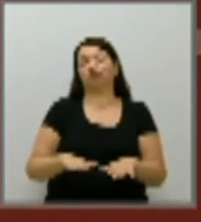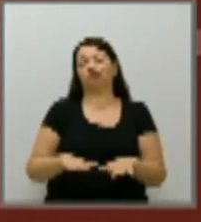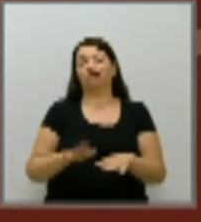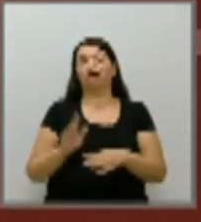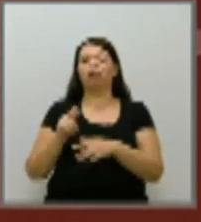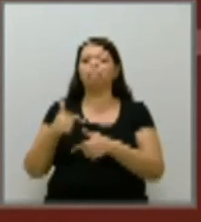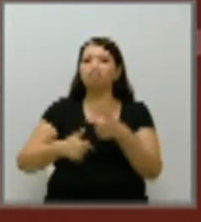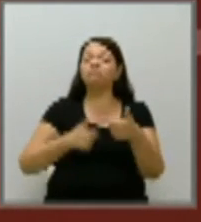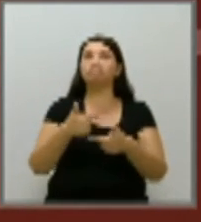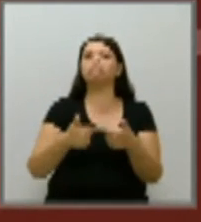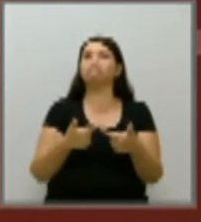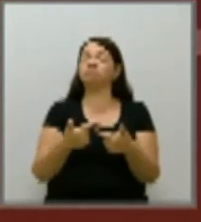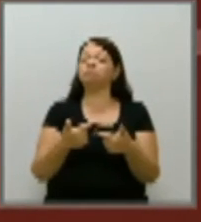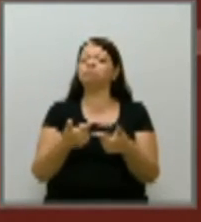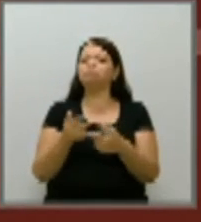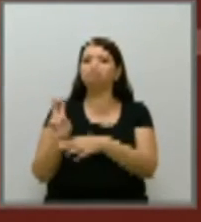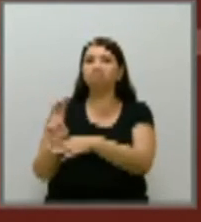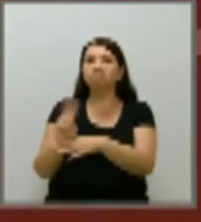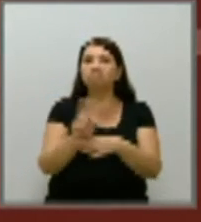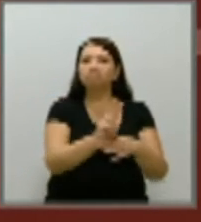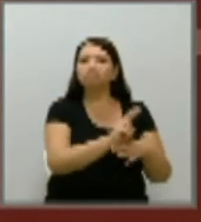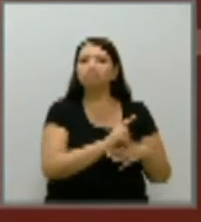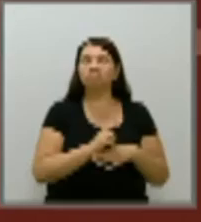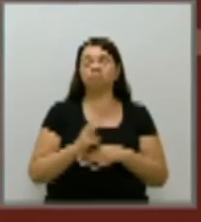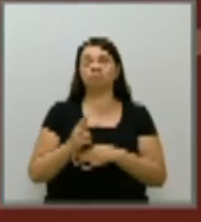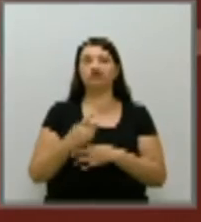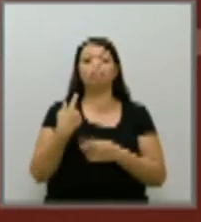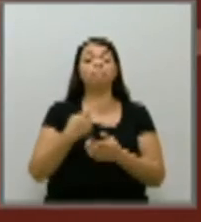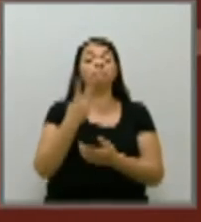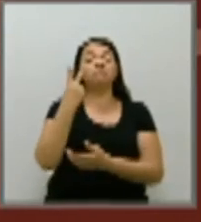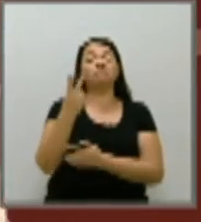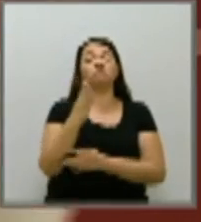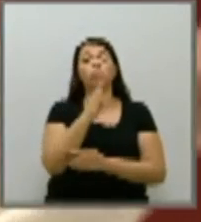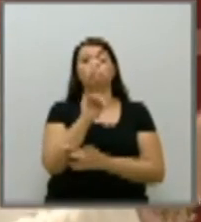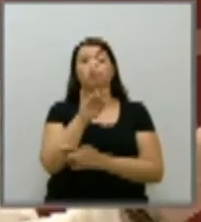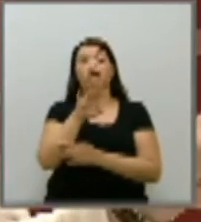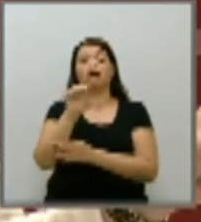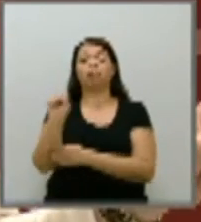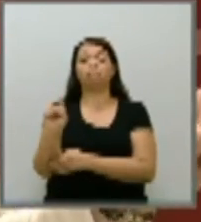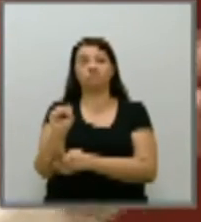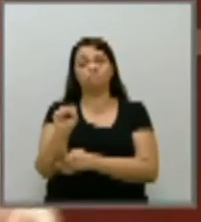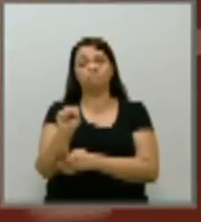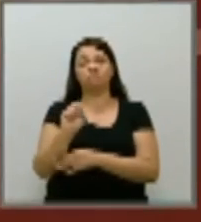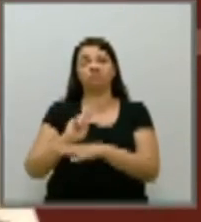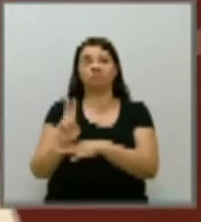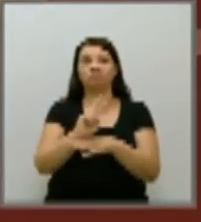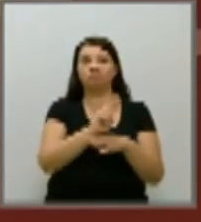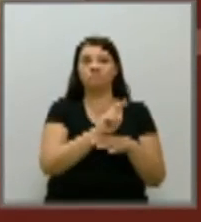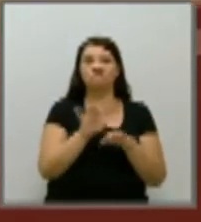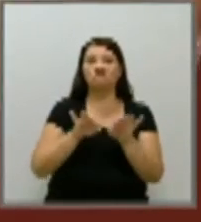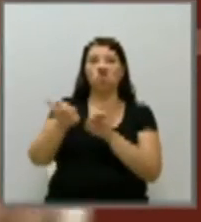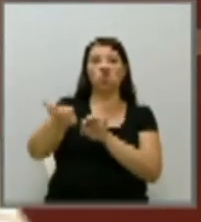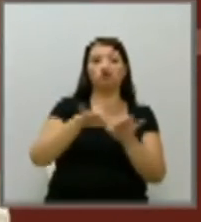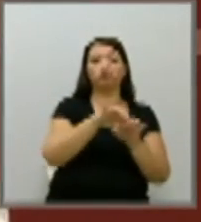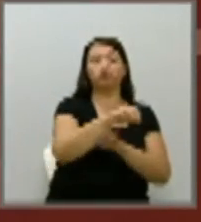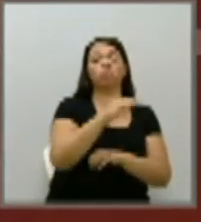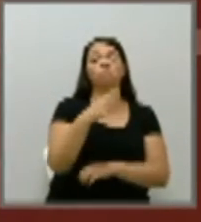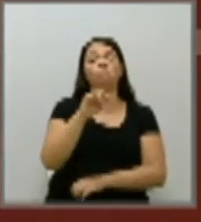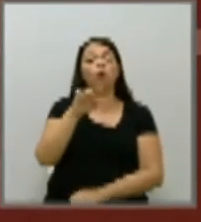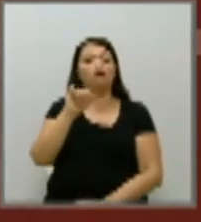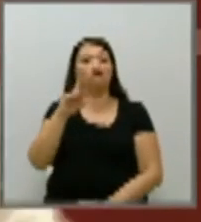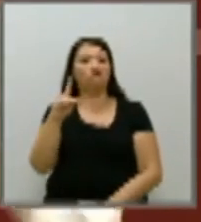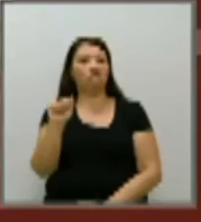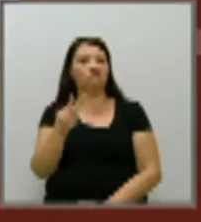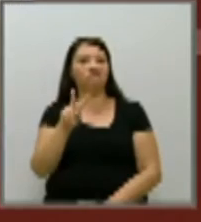policiamento ostensivo. Precisamos de duas bases da Guarda Municipal nas regiões mais distantes da cidade, nas moradas do Vale e